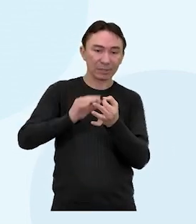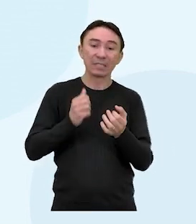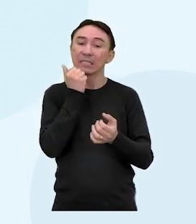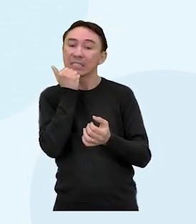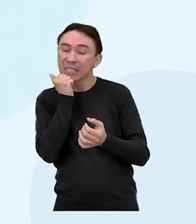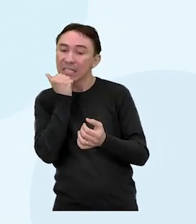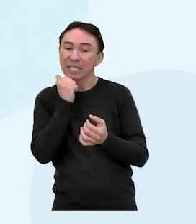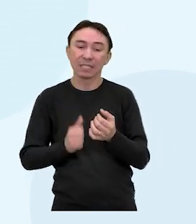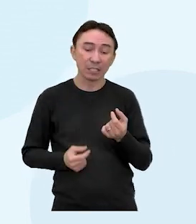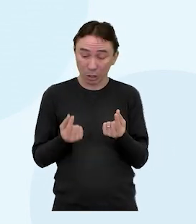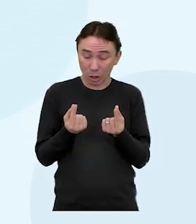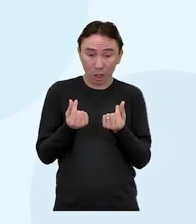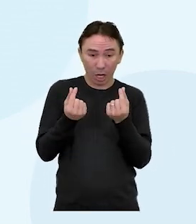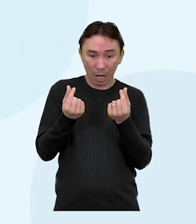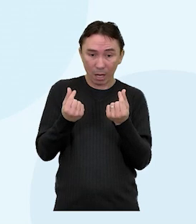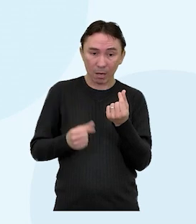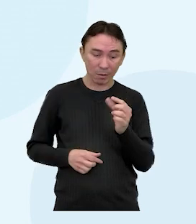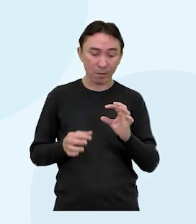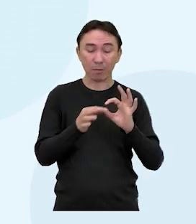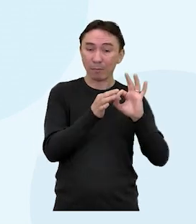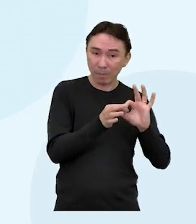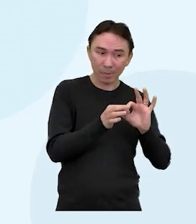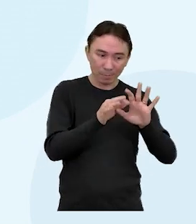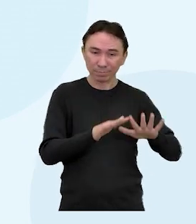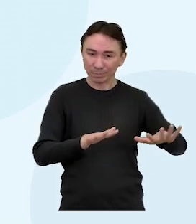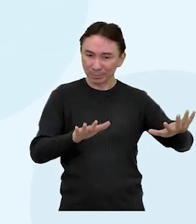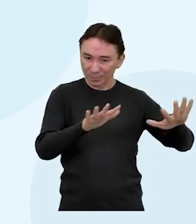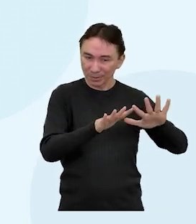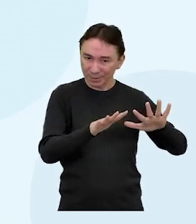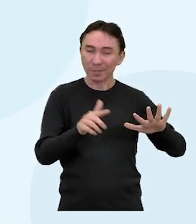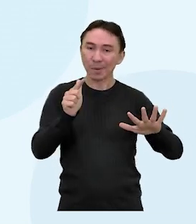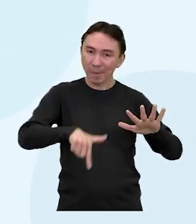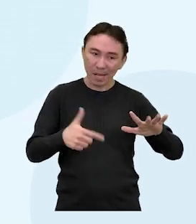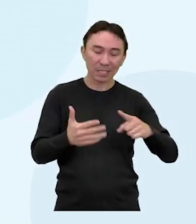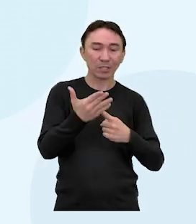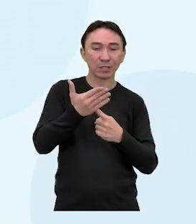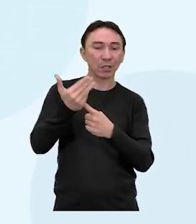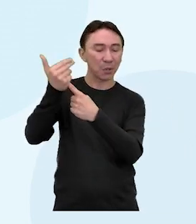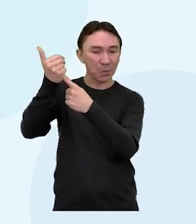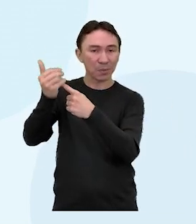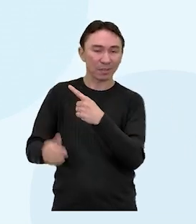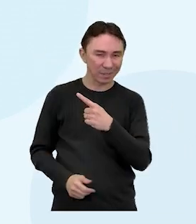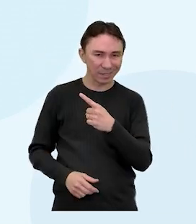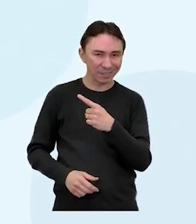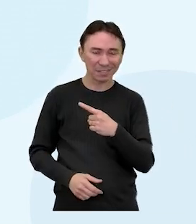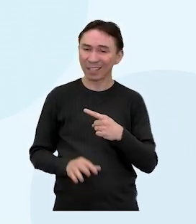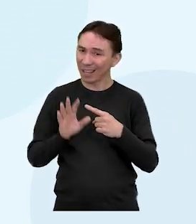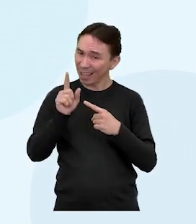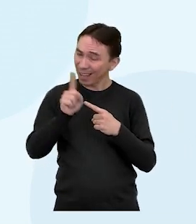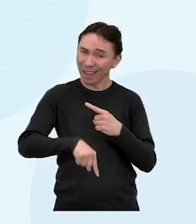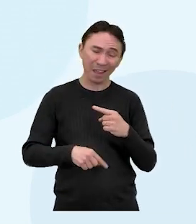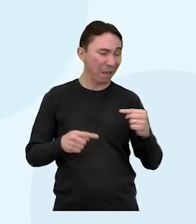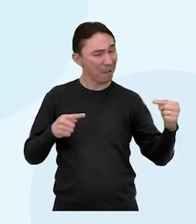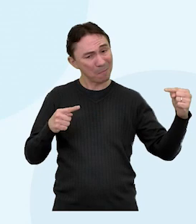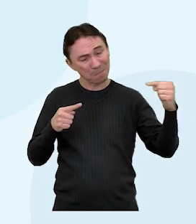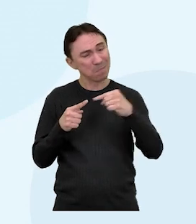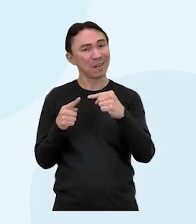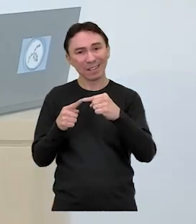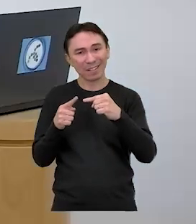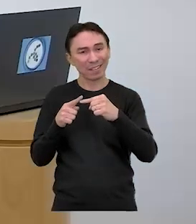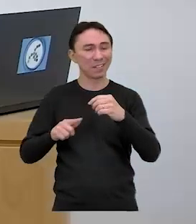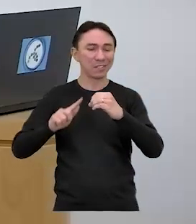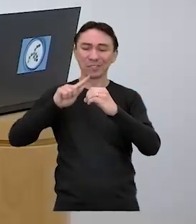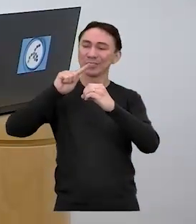o espaço geográfico e a tecnologia. Então, isso aí tem muito a ver com a geografia, né? Quando a gente fala, né, o meio